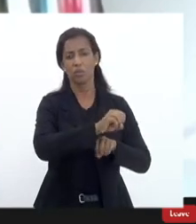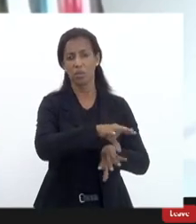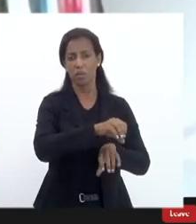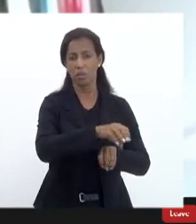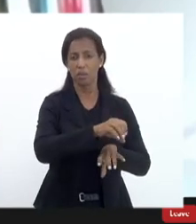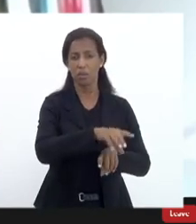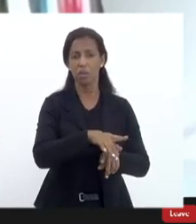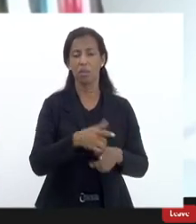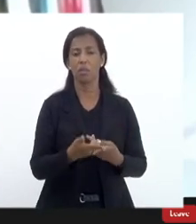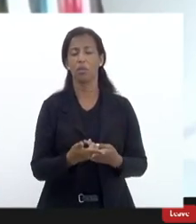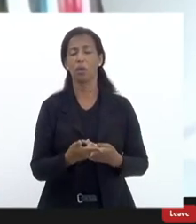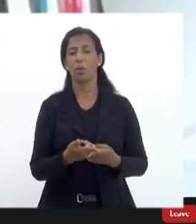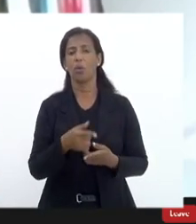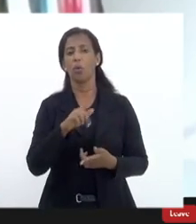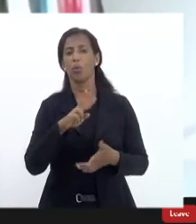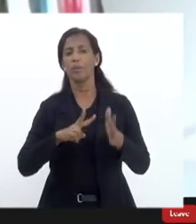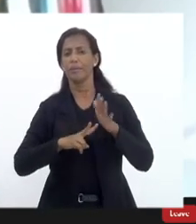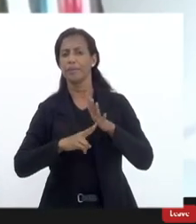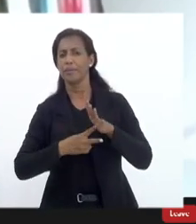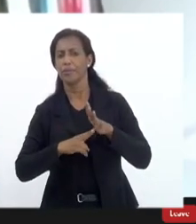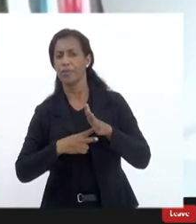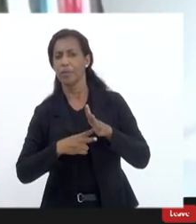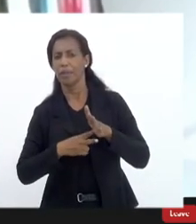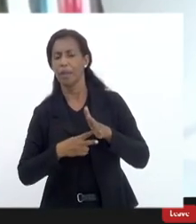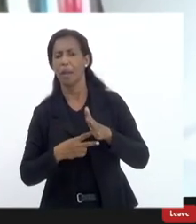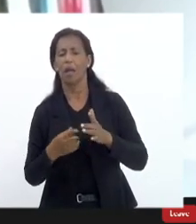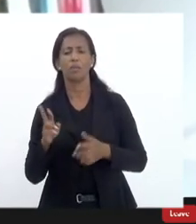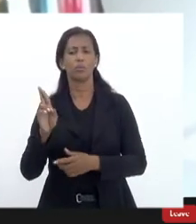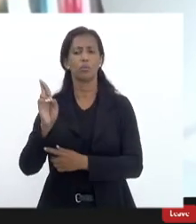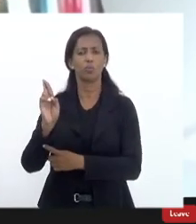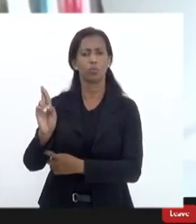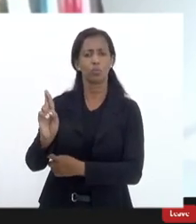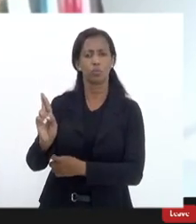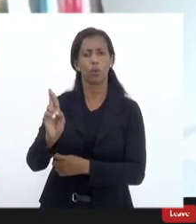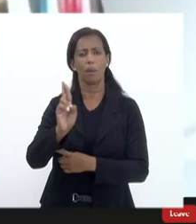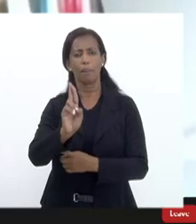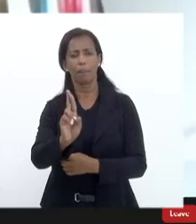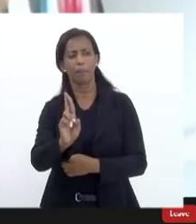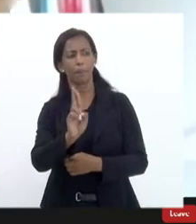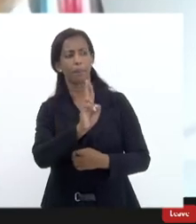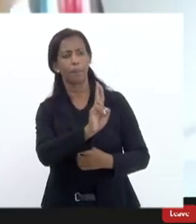Educação, os sindicatos, as representações